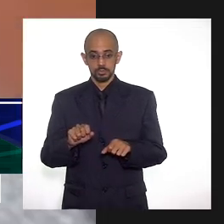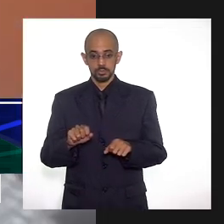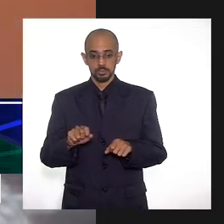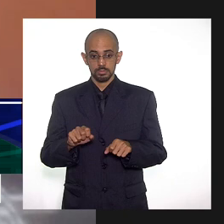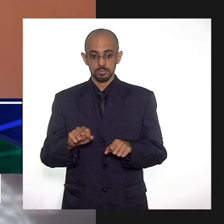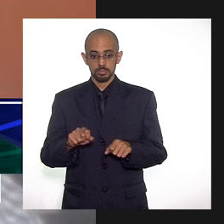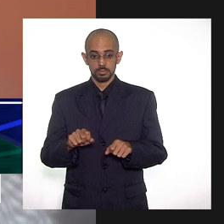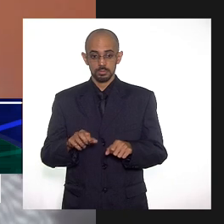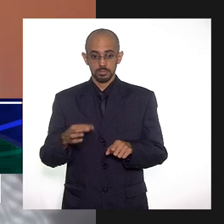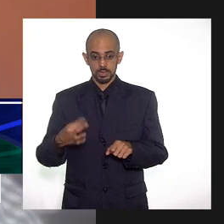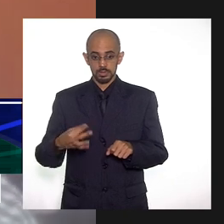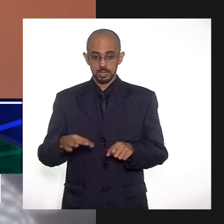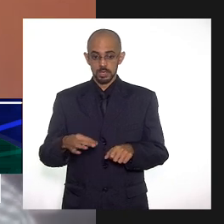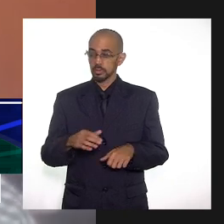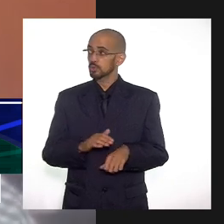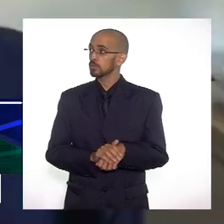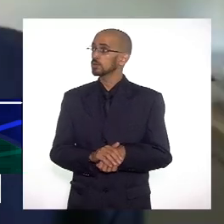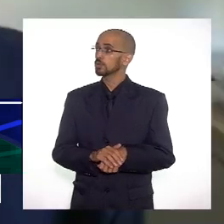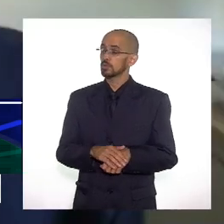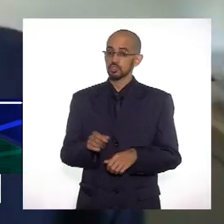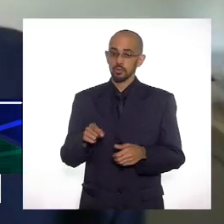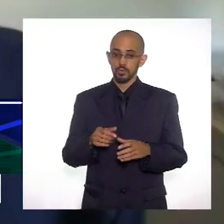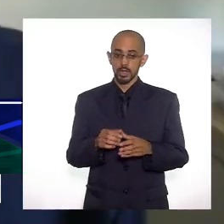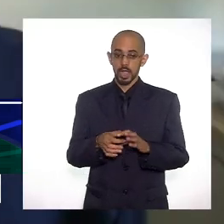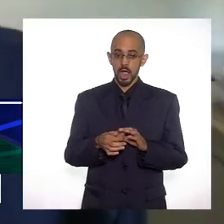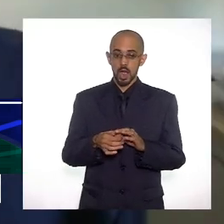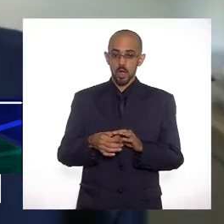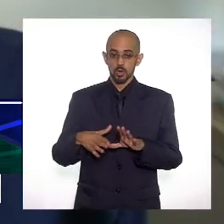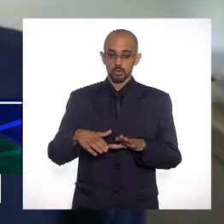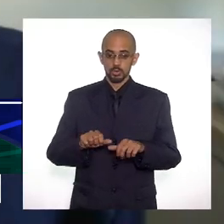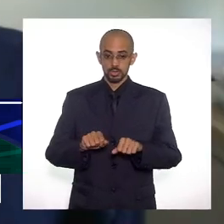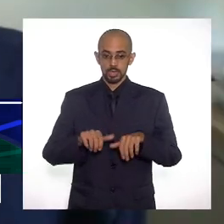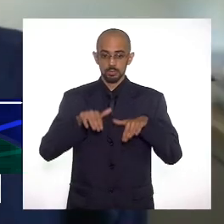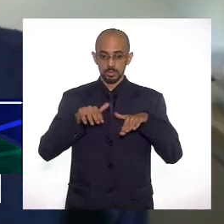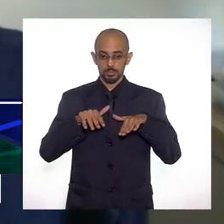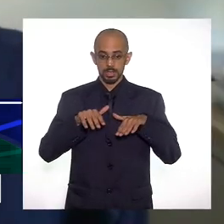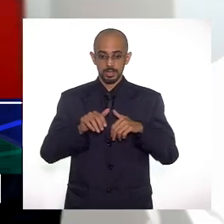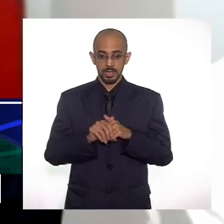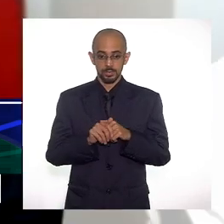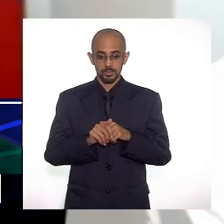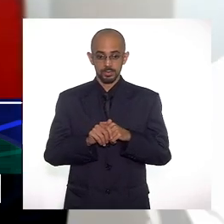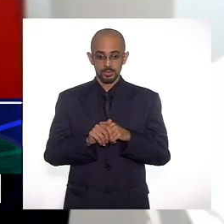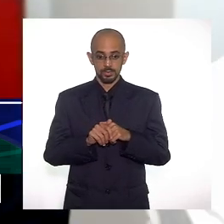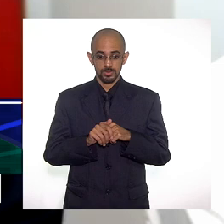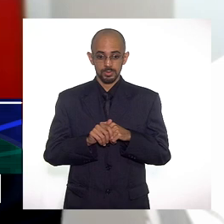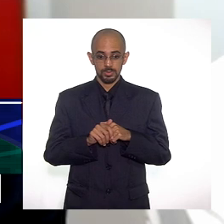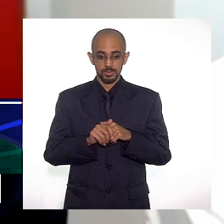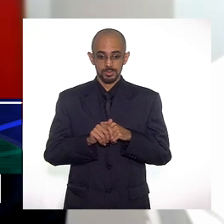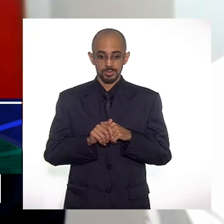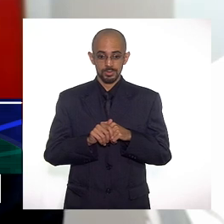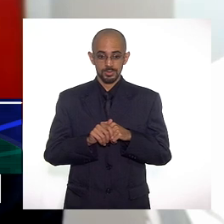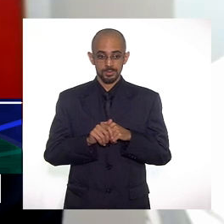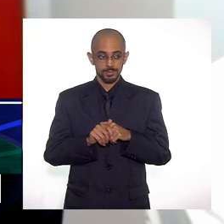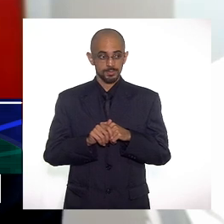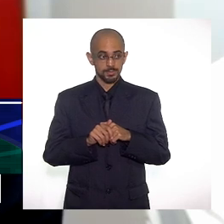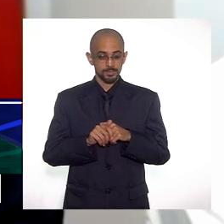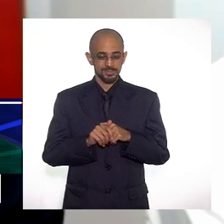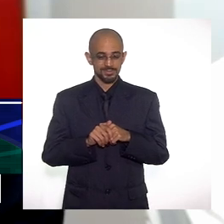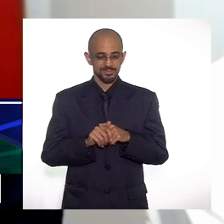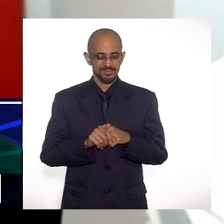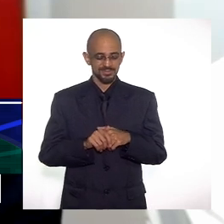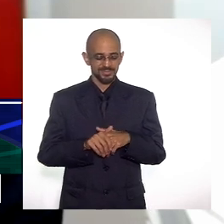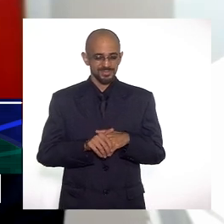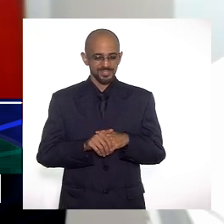foi autorizado pelo plenário, o senhor falou autoria do plenário. Não. Então tá, então eu estou autorizado